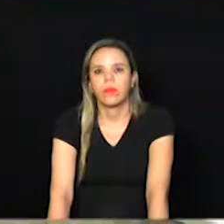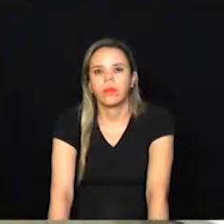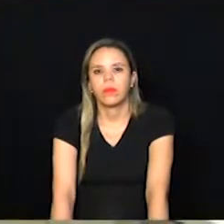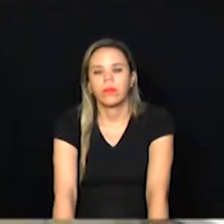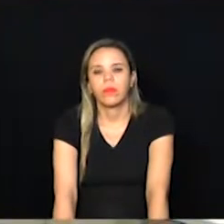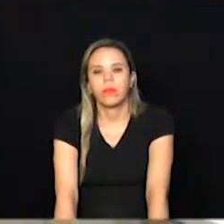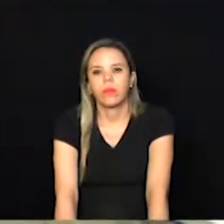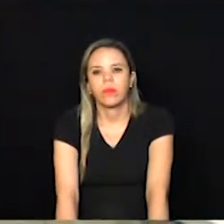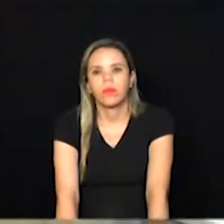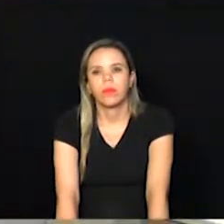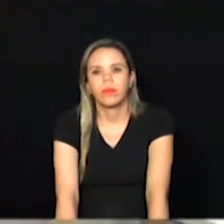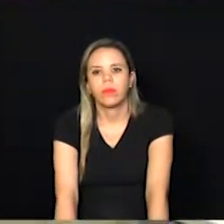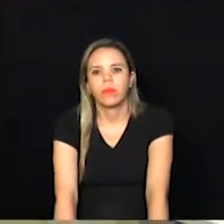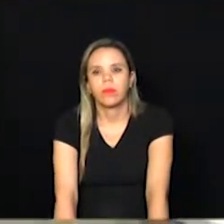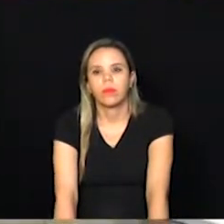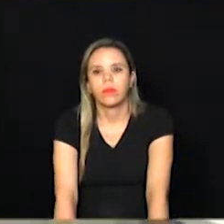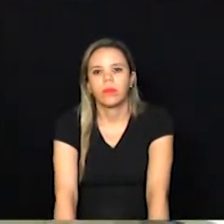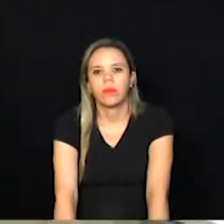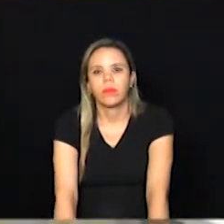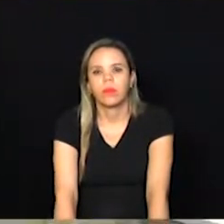é particular.